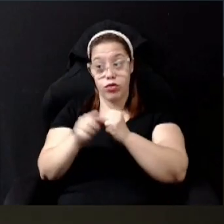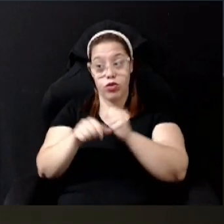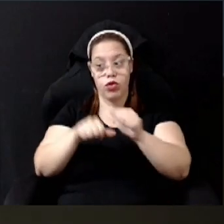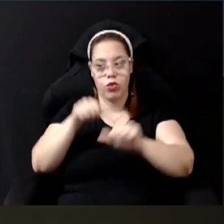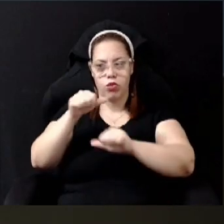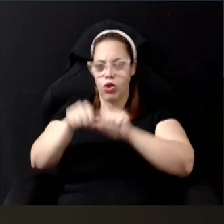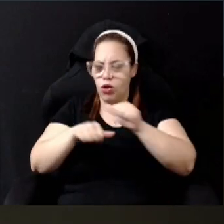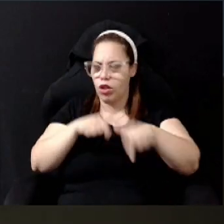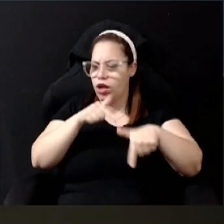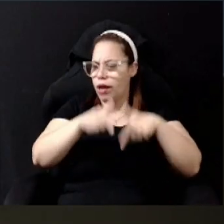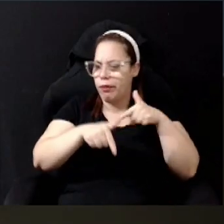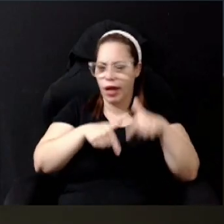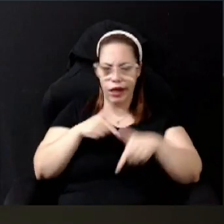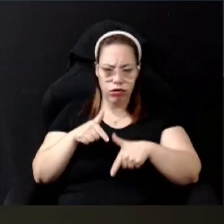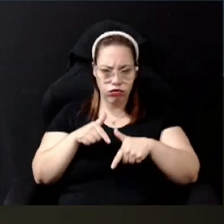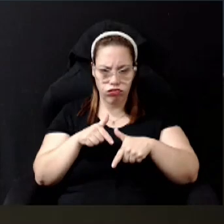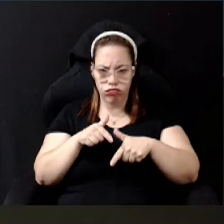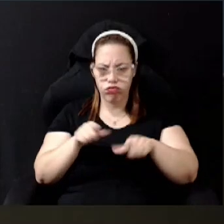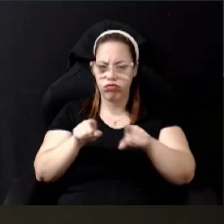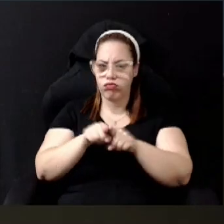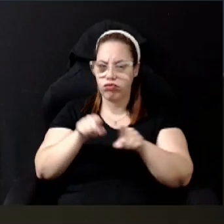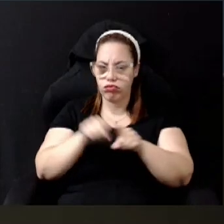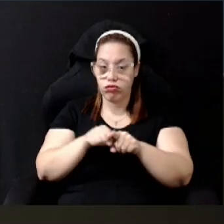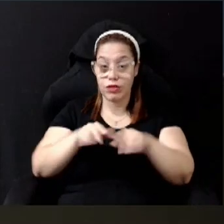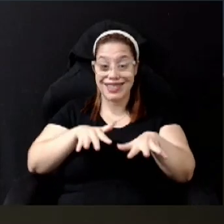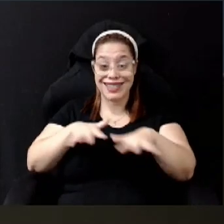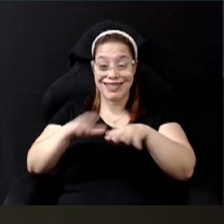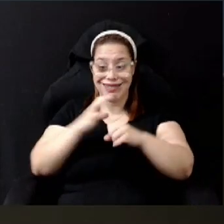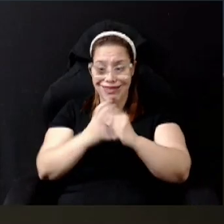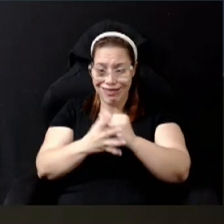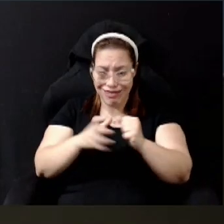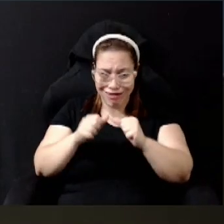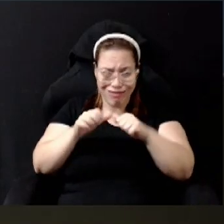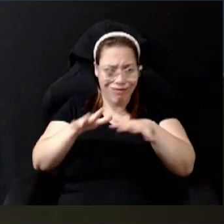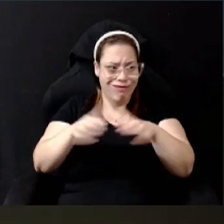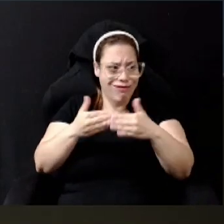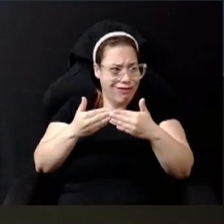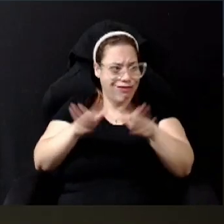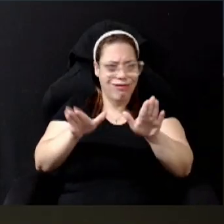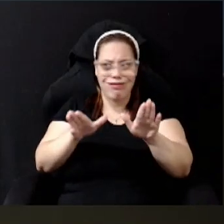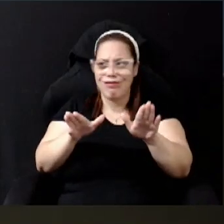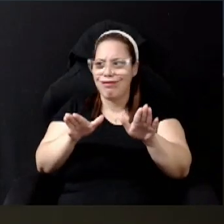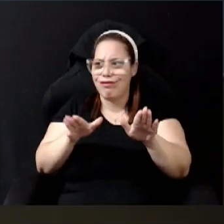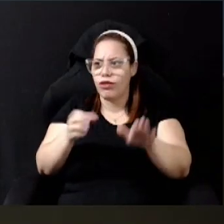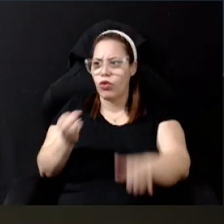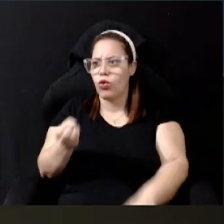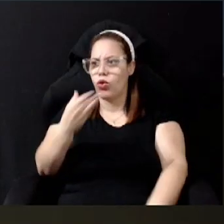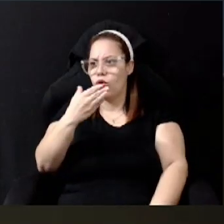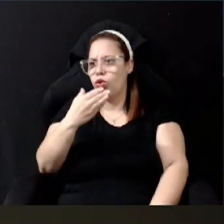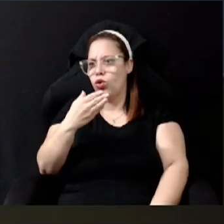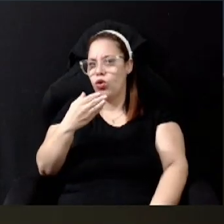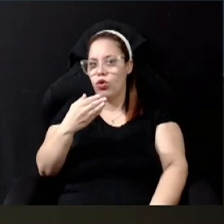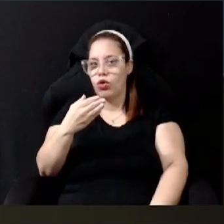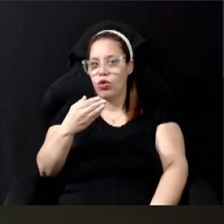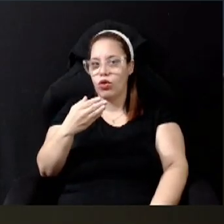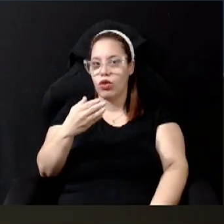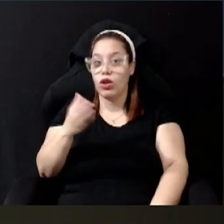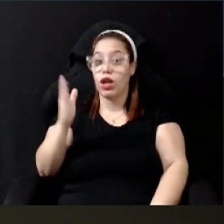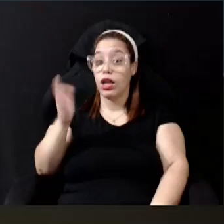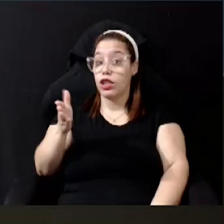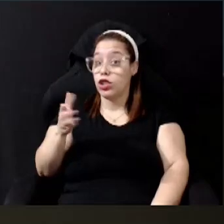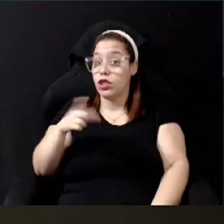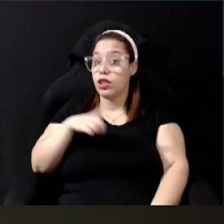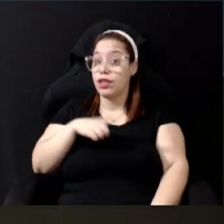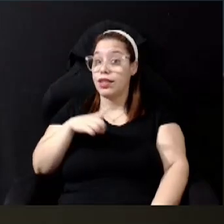trabalho e também no meio da pandemia abriu um novo negócio. O negócio já existia. Ah,